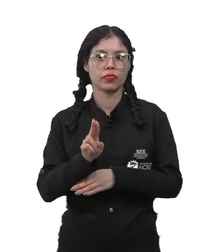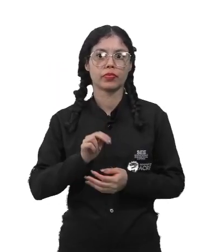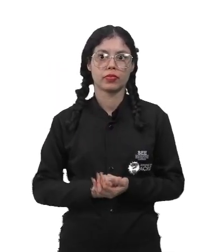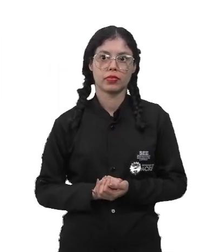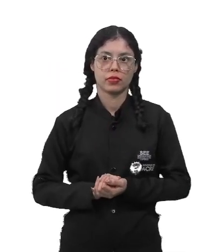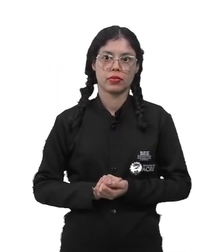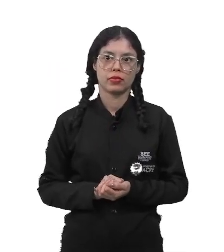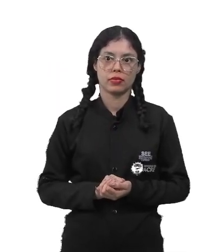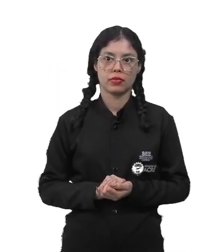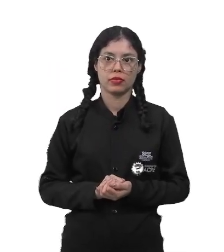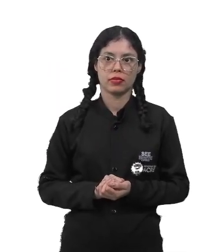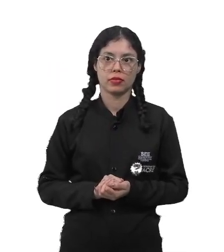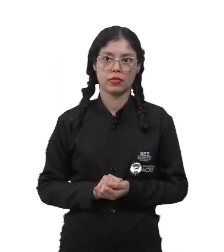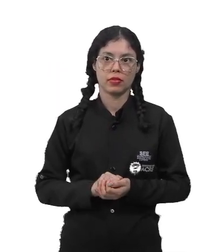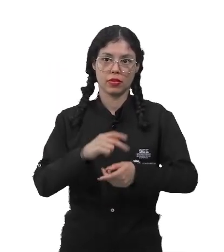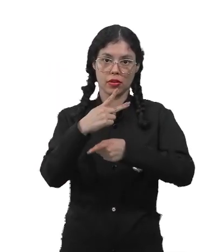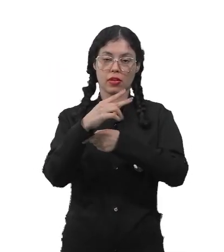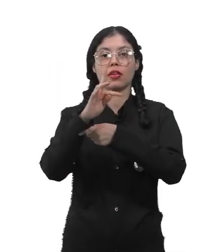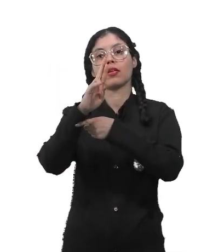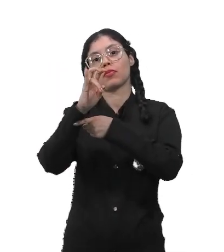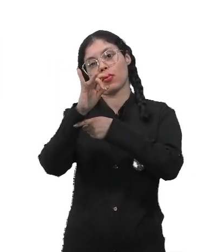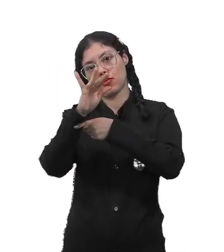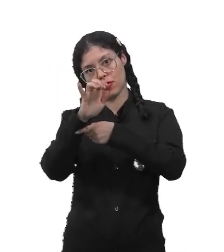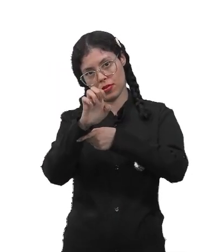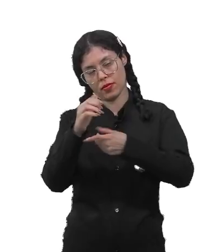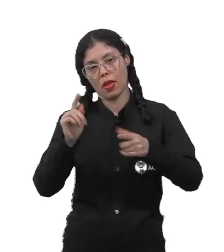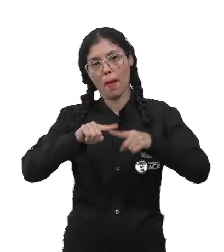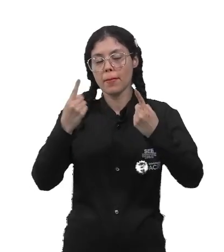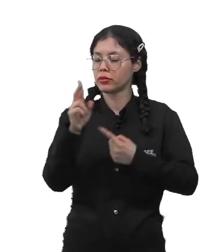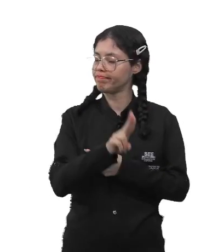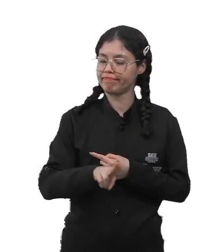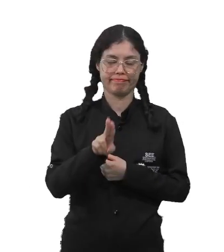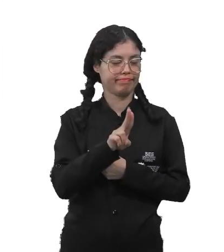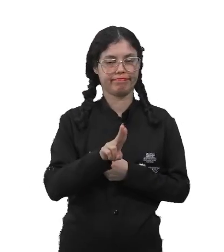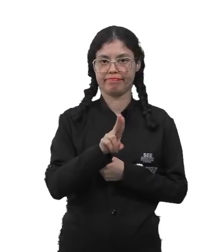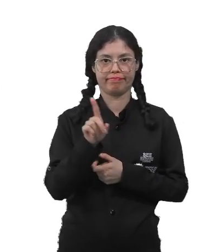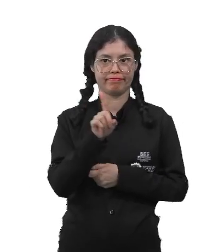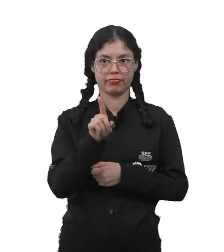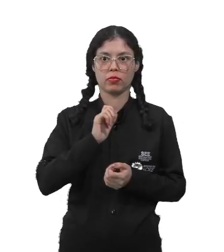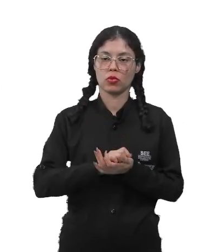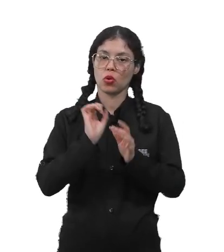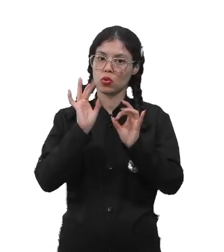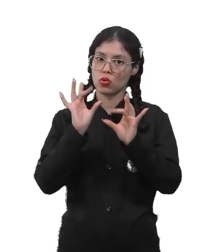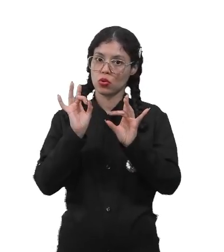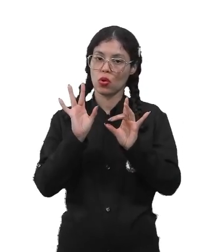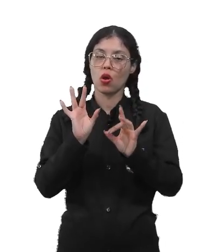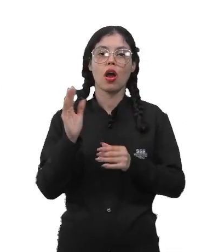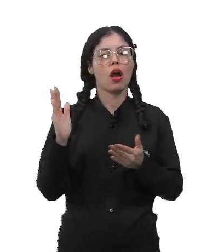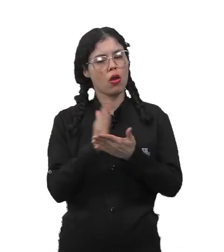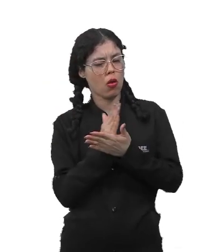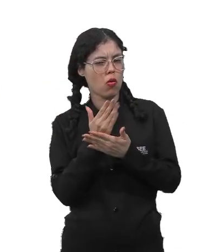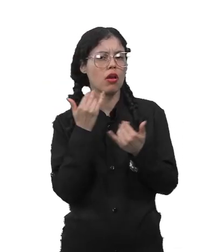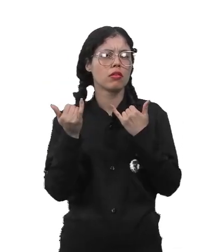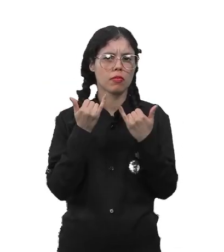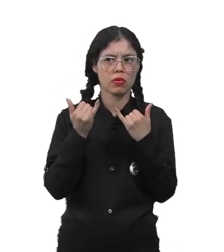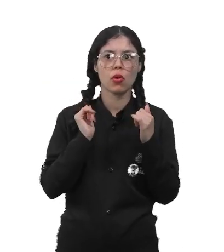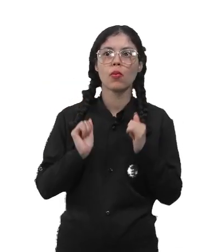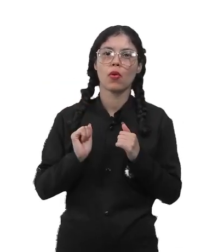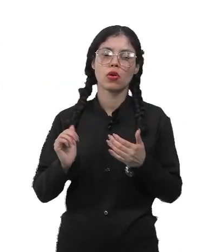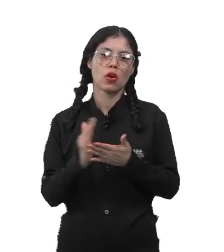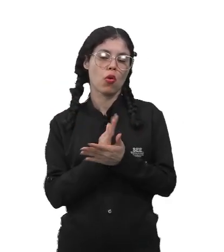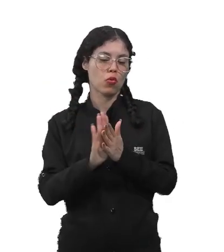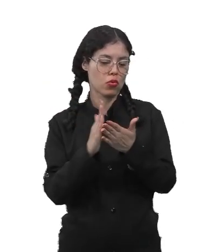de pontes de hidrogênio, mas não se utiliza mais, tá? Estou apenas passando aqui para vocês, porque vocês podem pegar